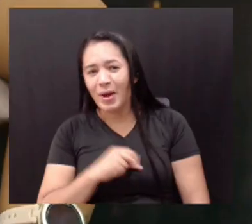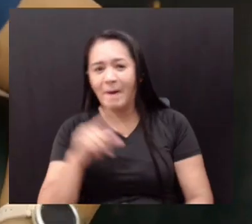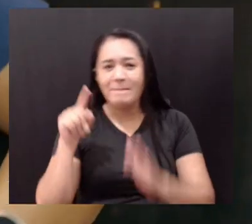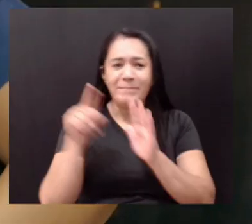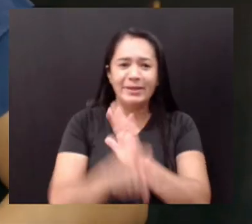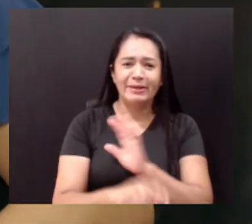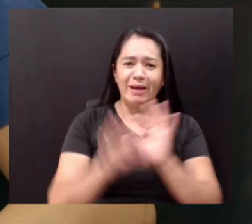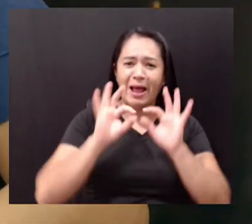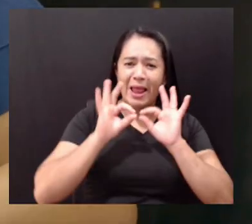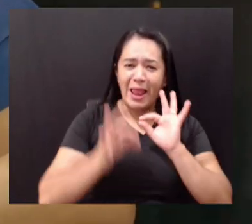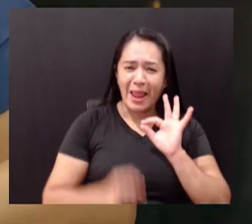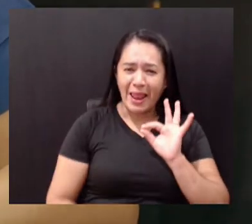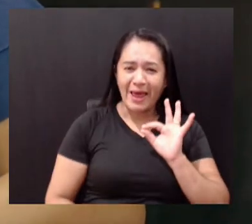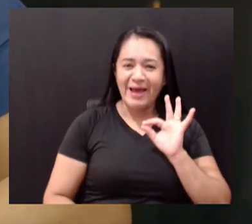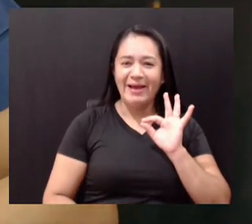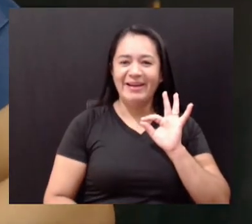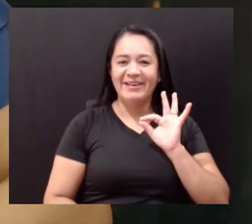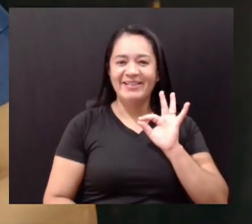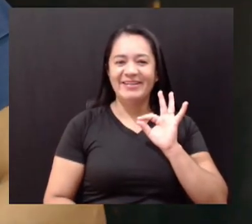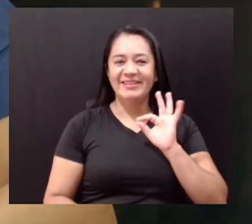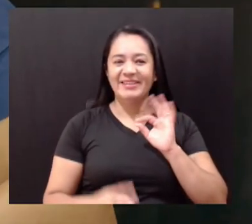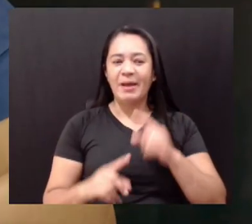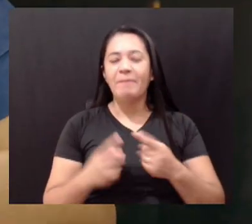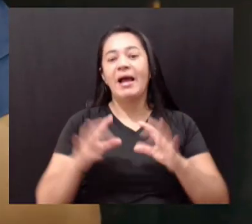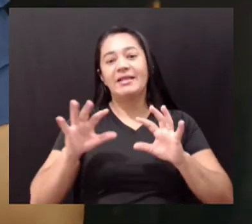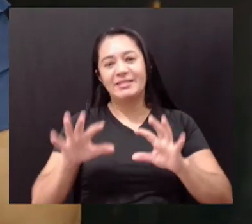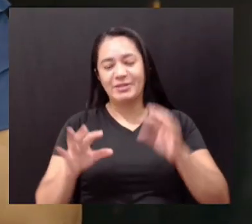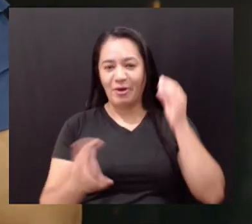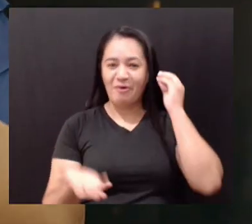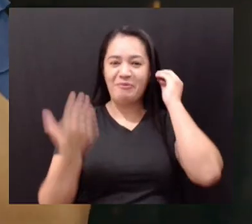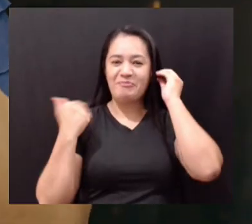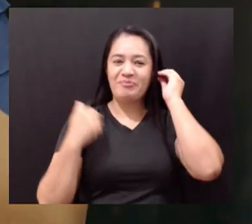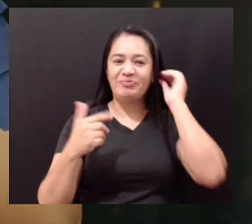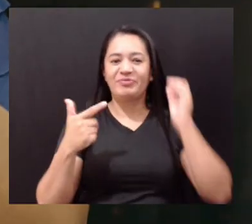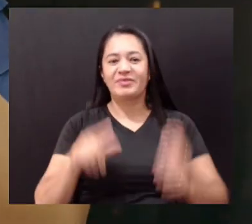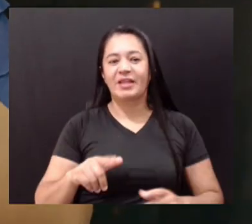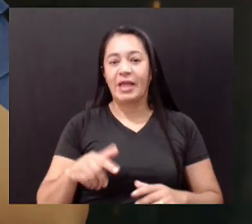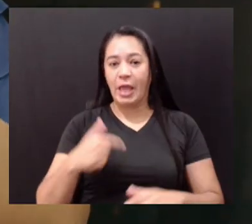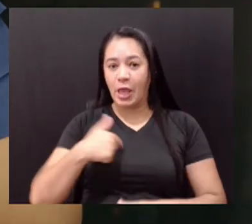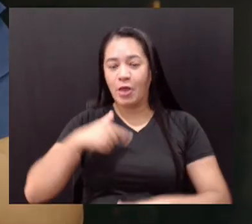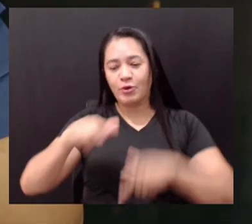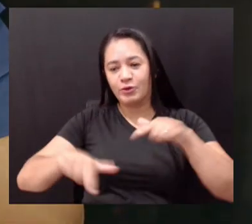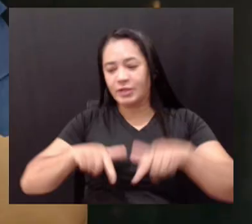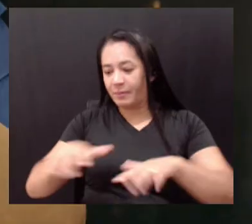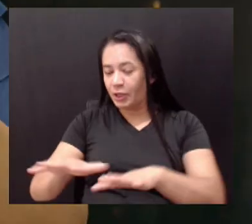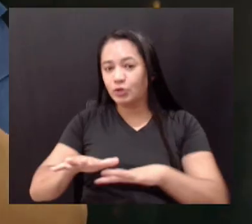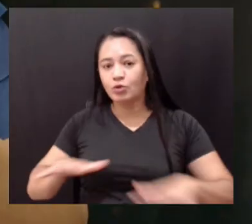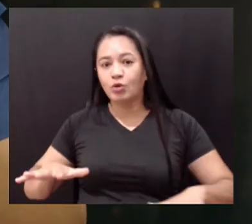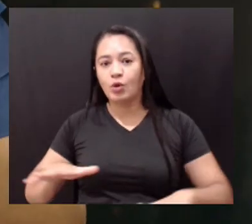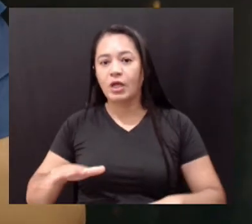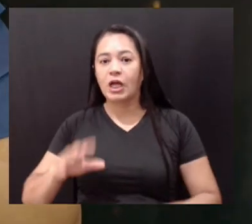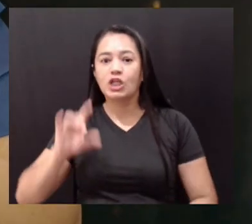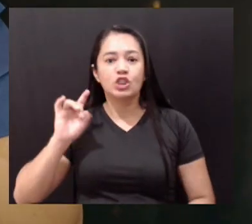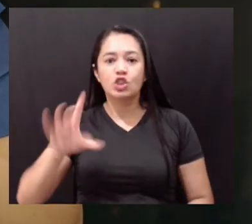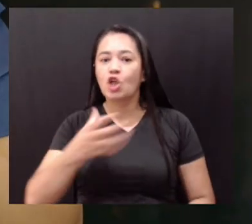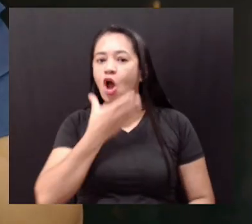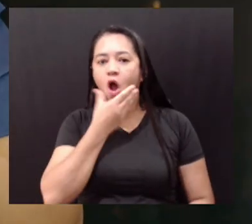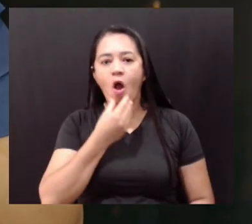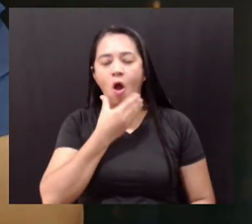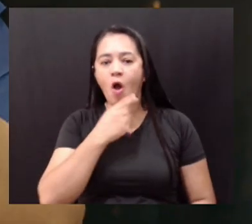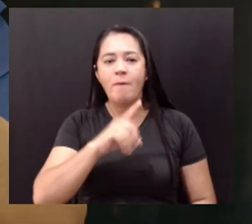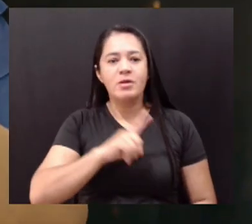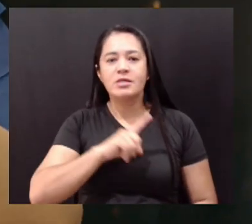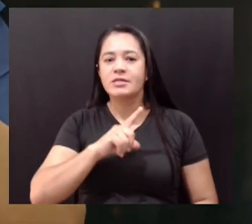na tela, mas é assim, ó, vamos lá. Trabalho em um ambiente predominantemente masculino, então a pessoa quer